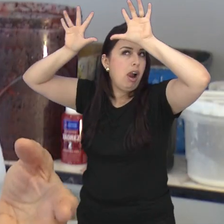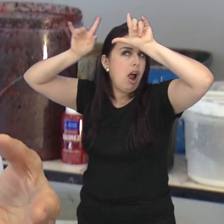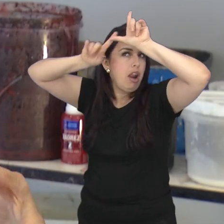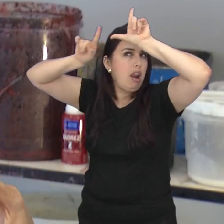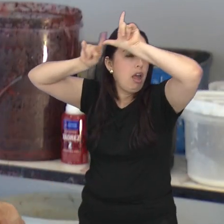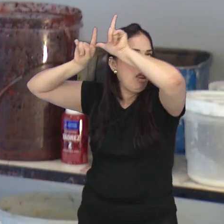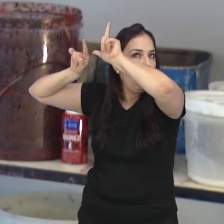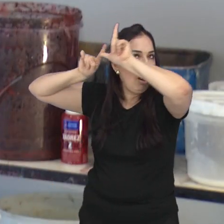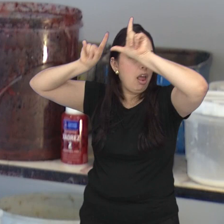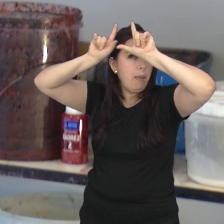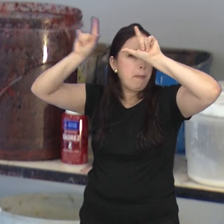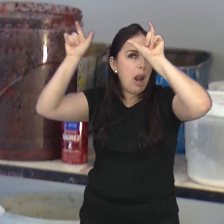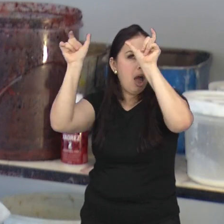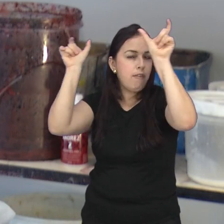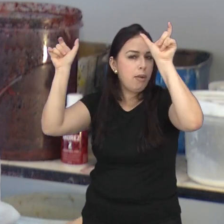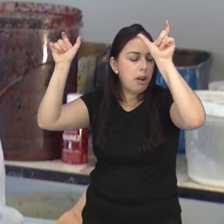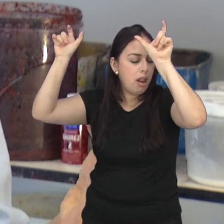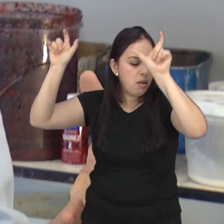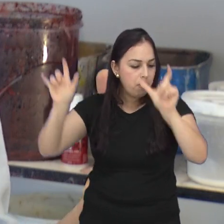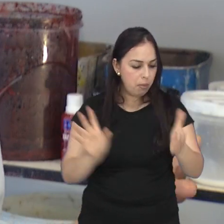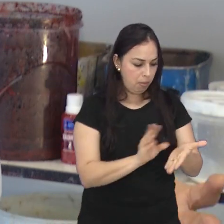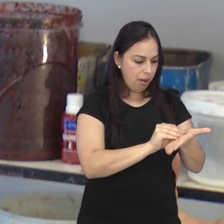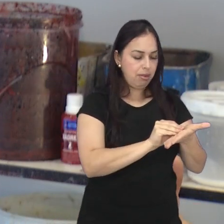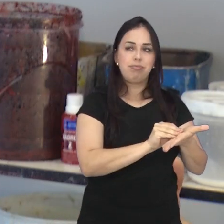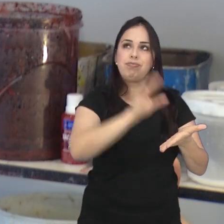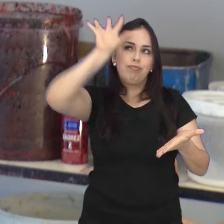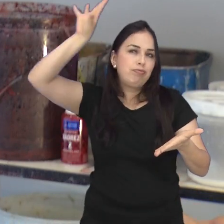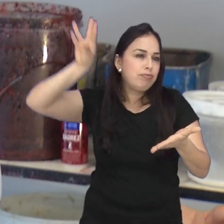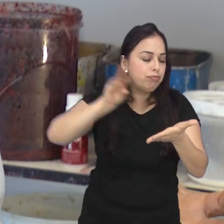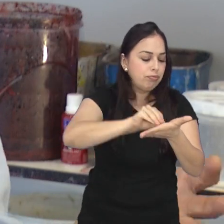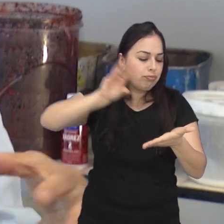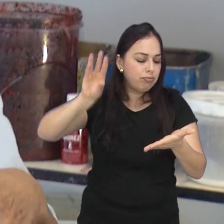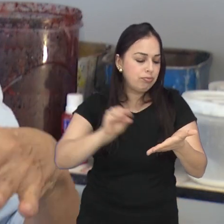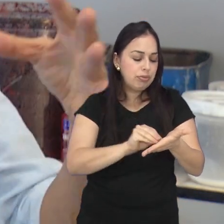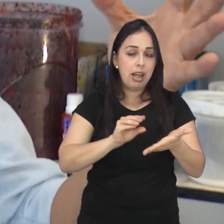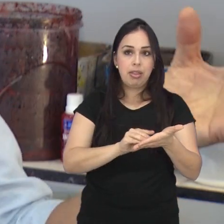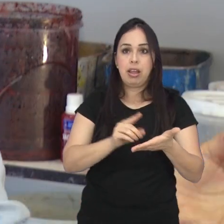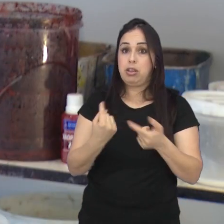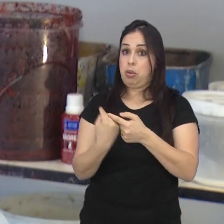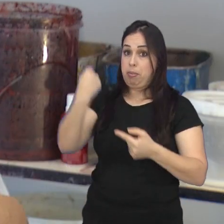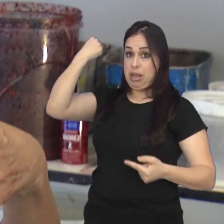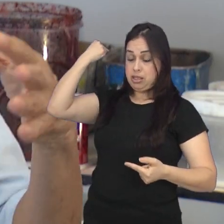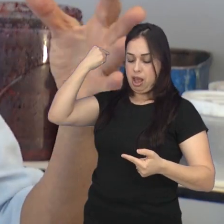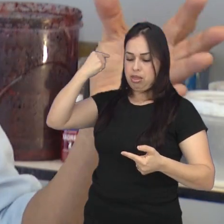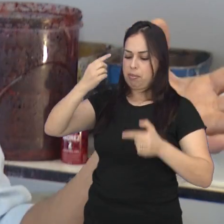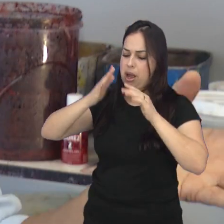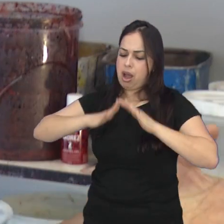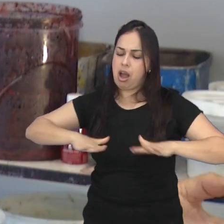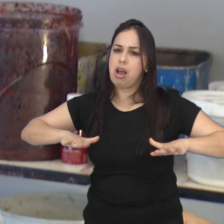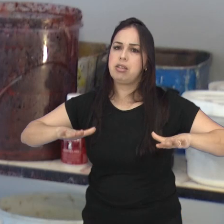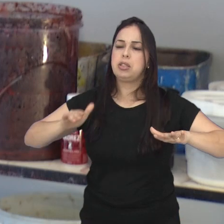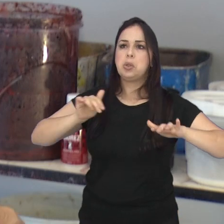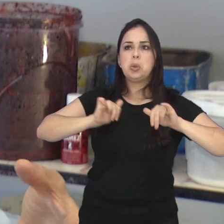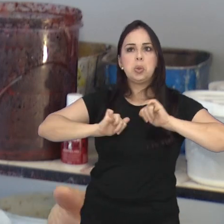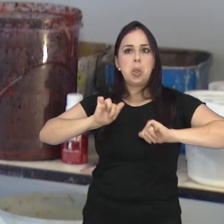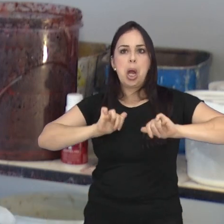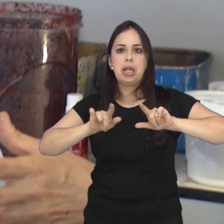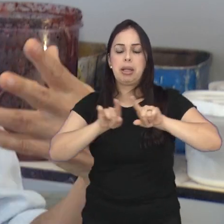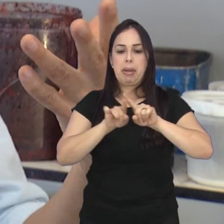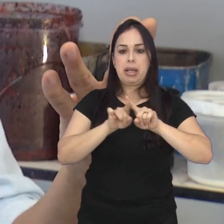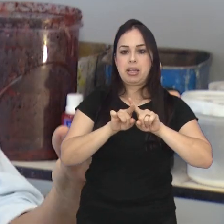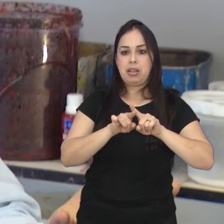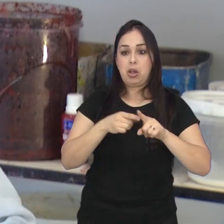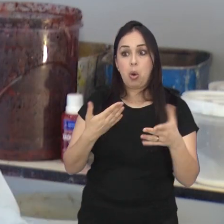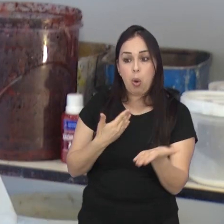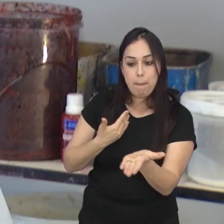pensamento. Né? Quando eu tive aquela infância efervescente, aquela coisa da minha família, tudo. Quando